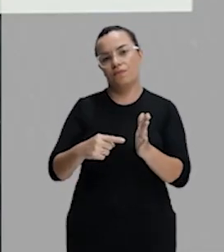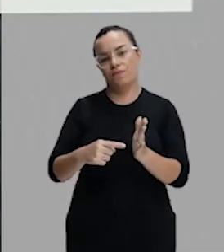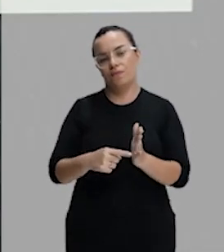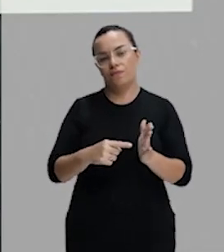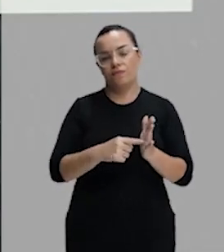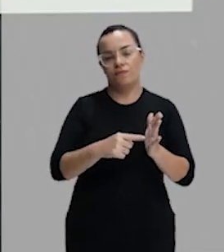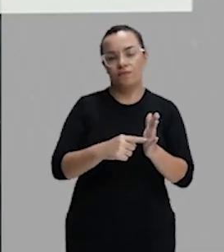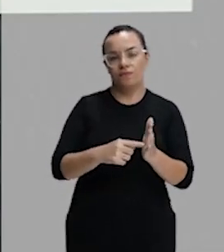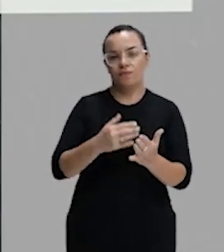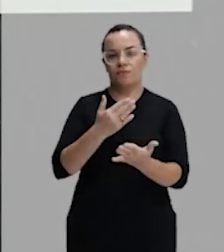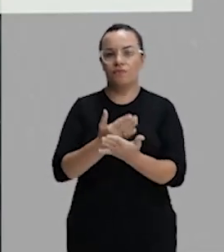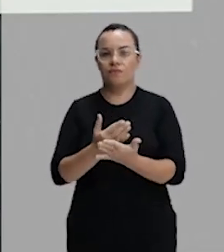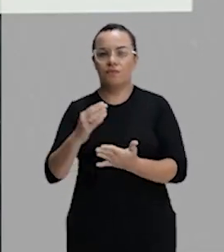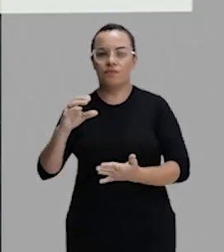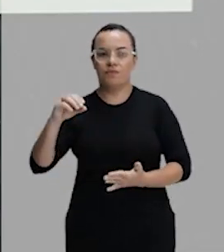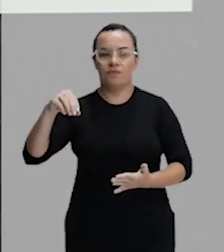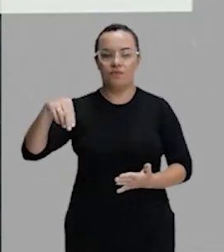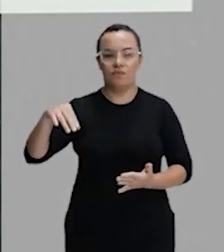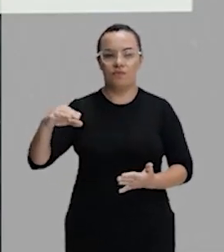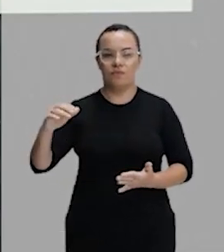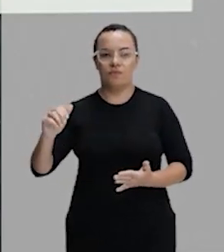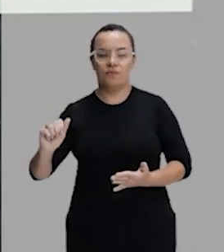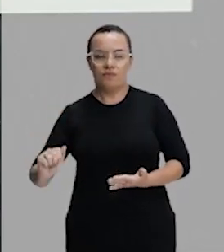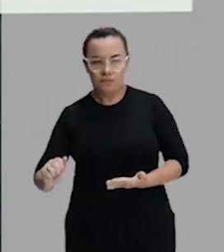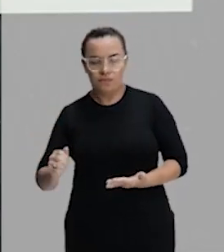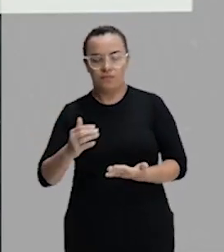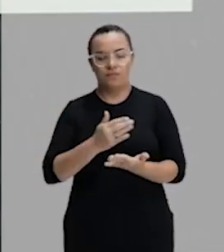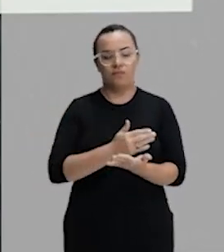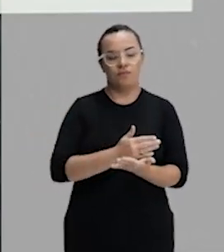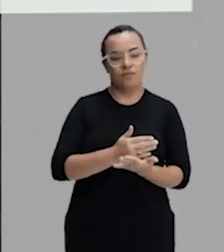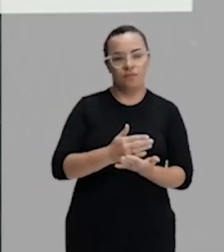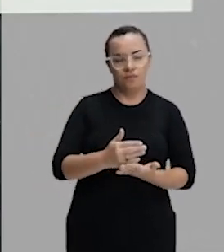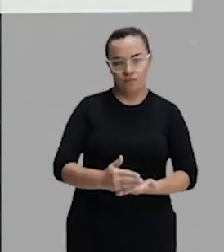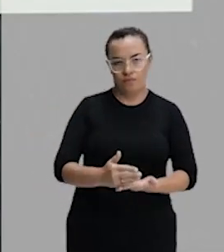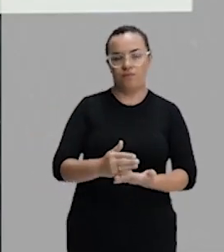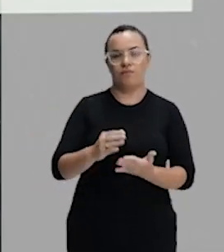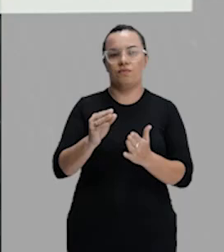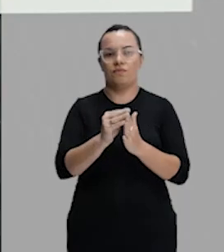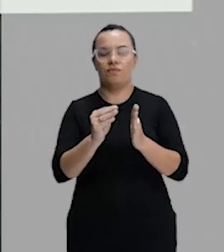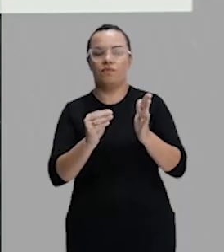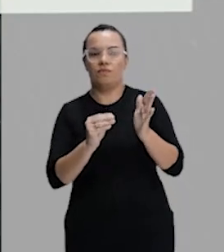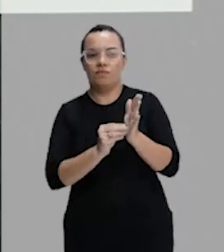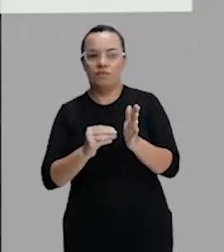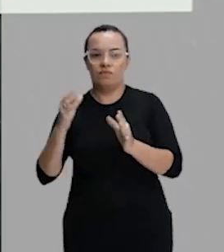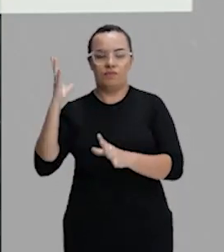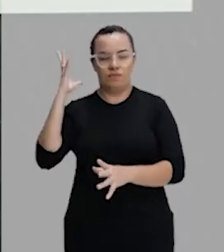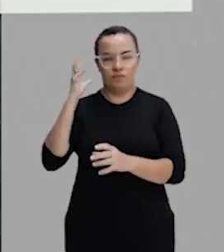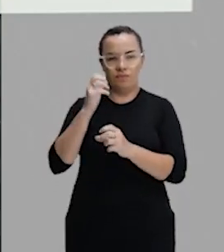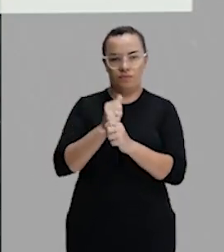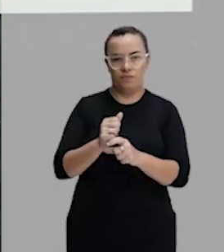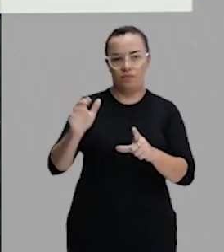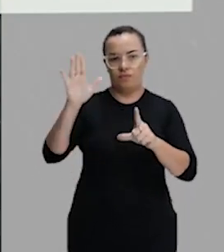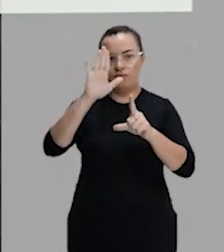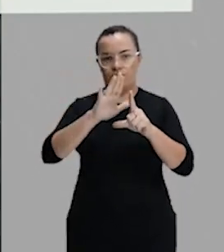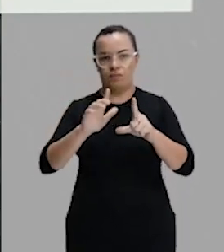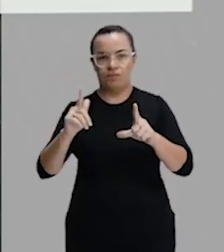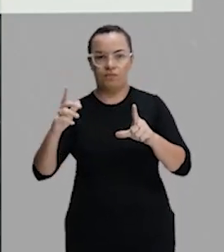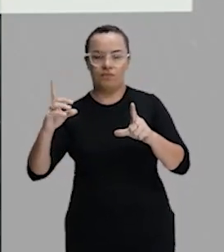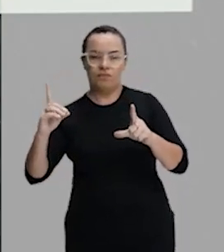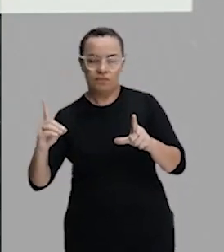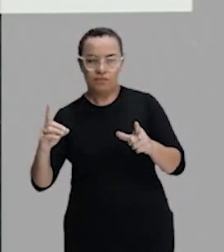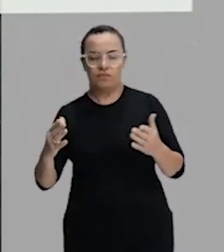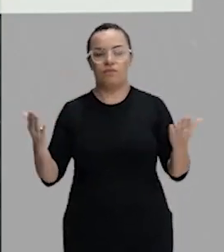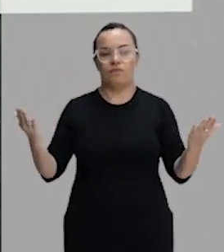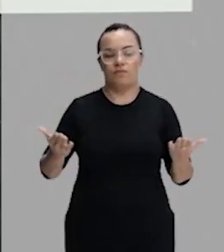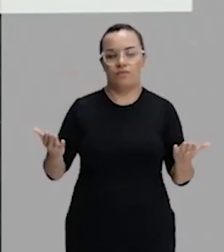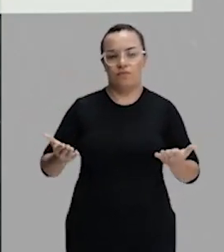tá? Então é importante que quem não acompanhou todas as aulas, revise esse conteúdo lá, já está disponível para vocês. Ok, galera? Então